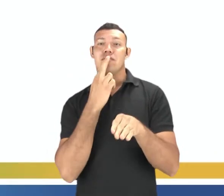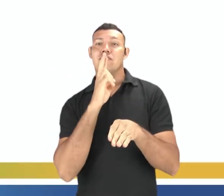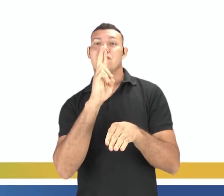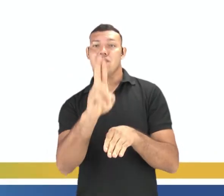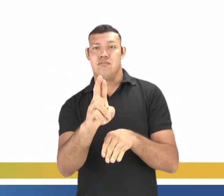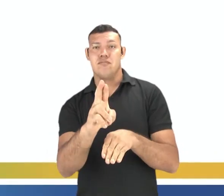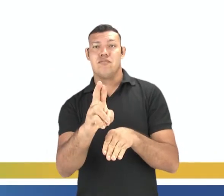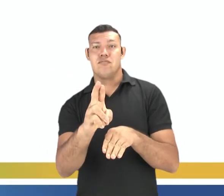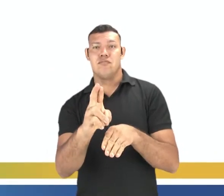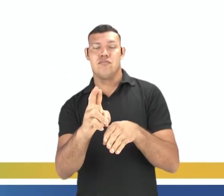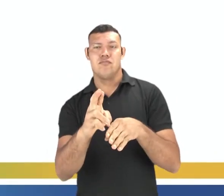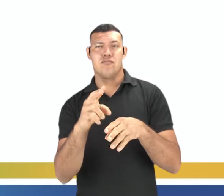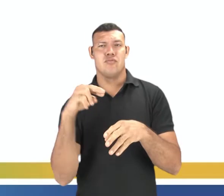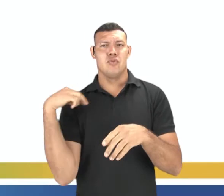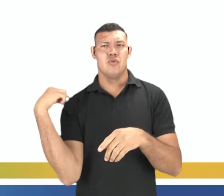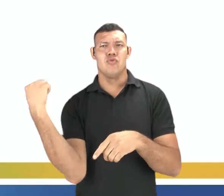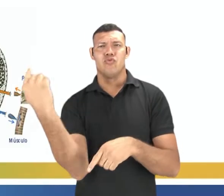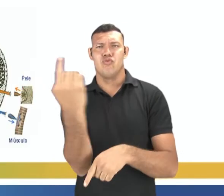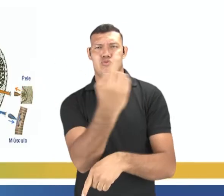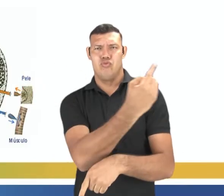do ambiente que nos rodeia.